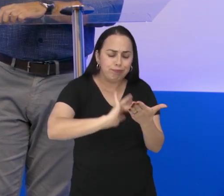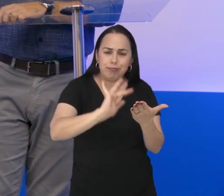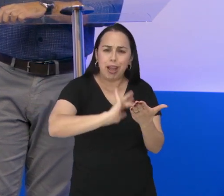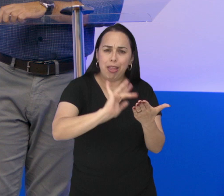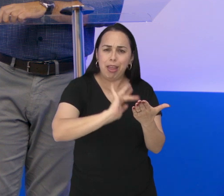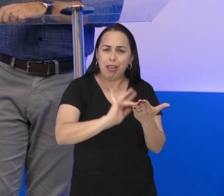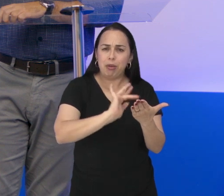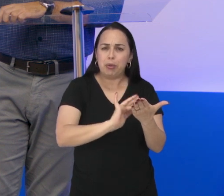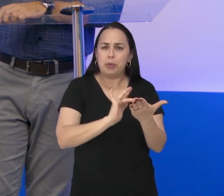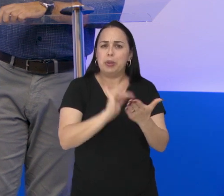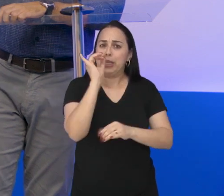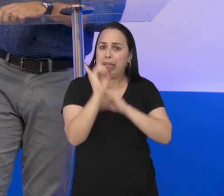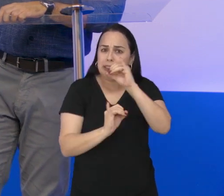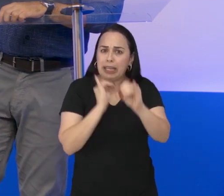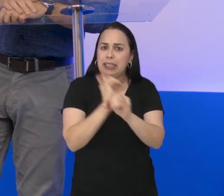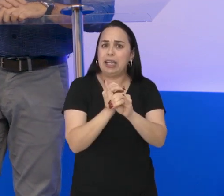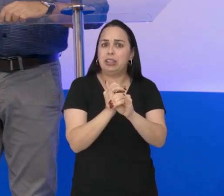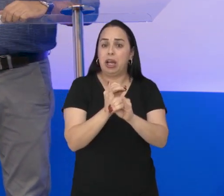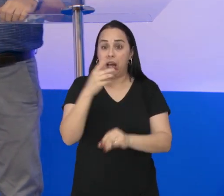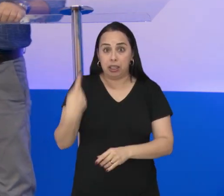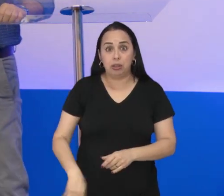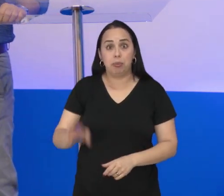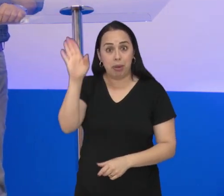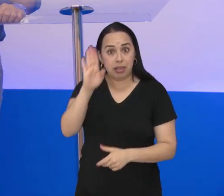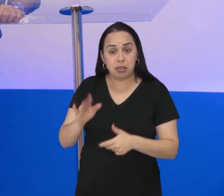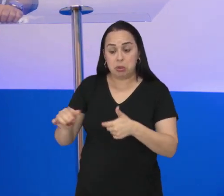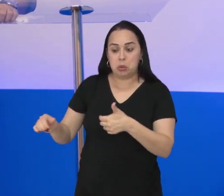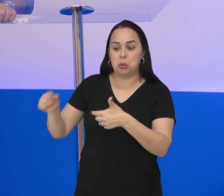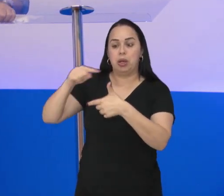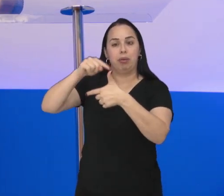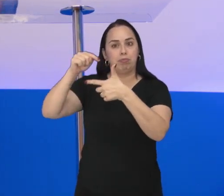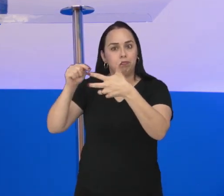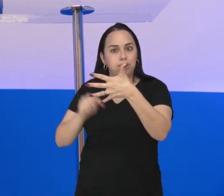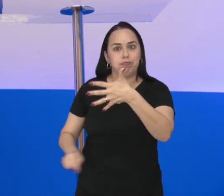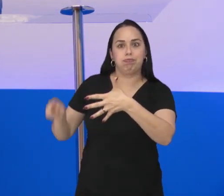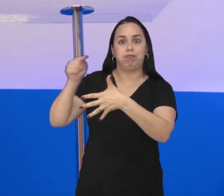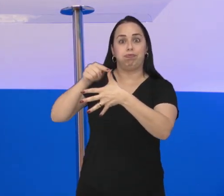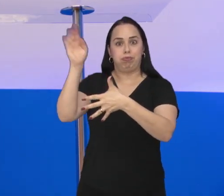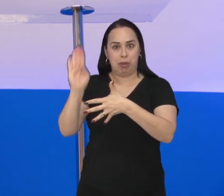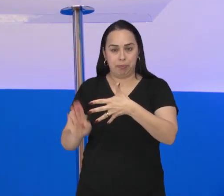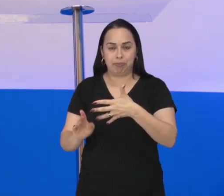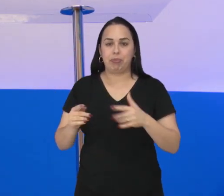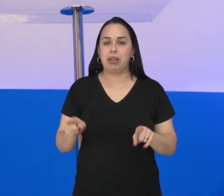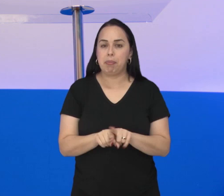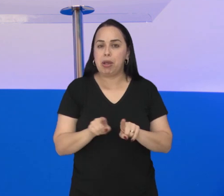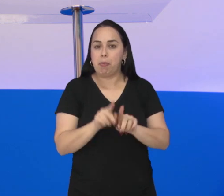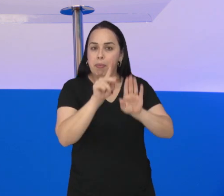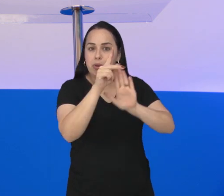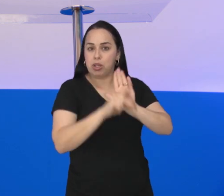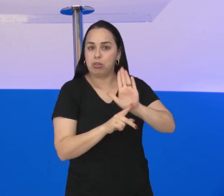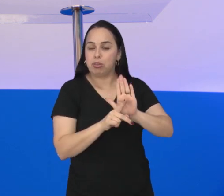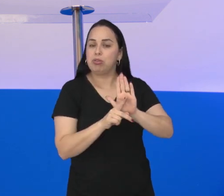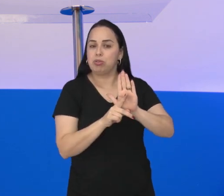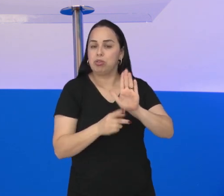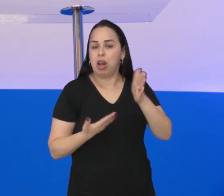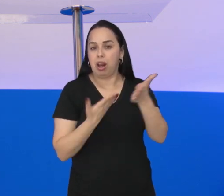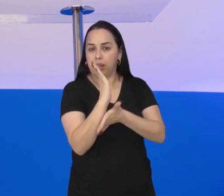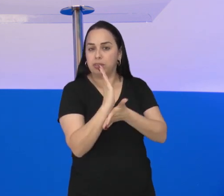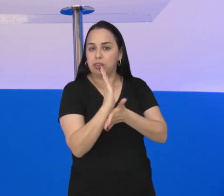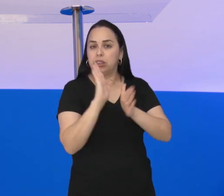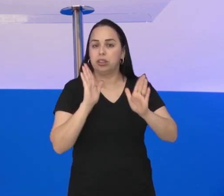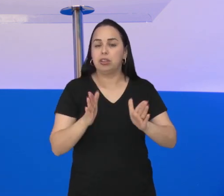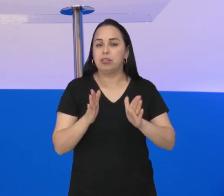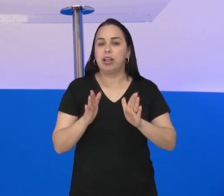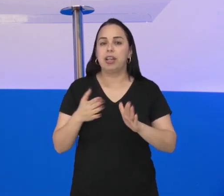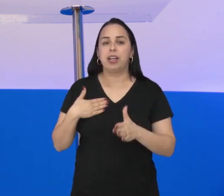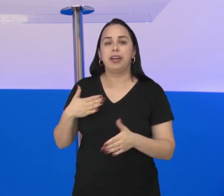nesse quesito, viu? E claro que tem mais notícias. Eu começo falando de um projeto aprovado pelos vereadores que vai criar um